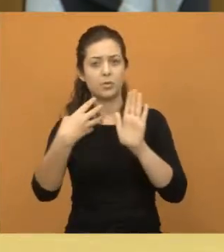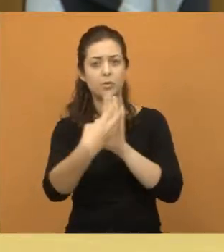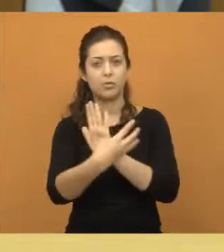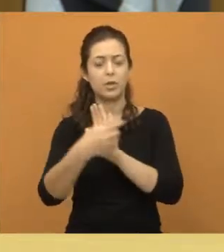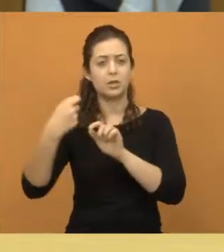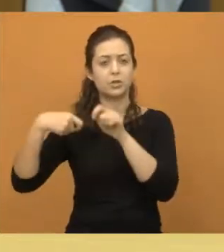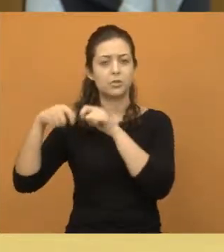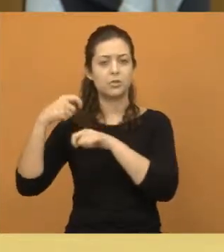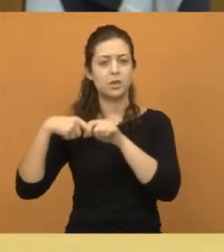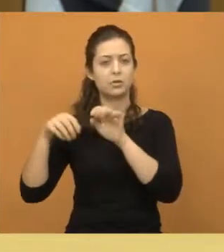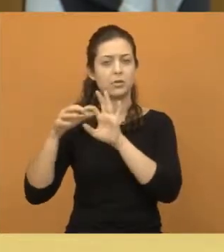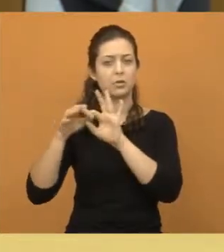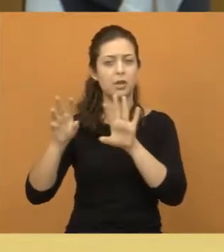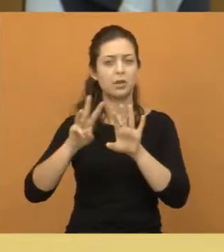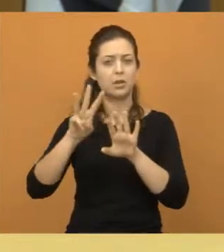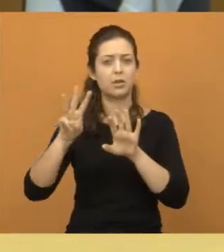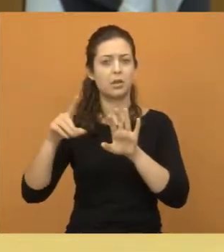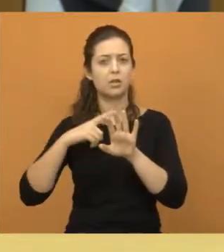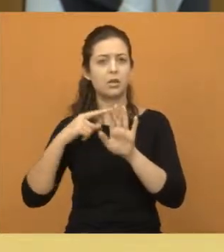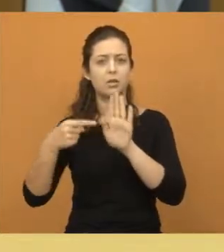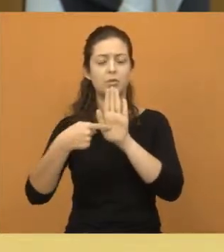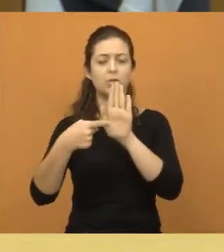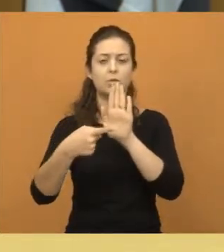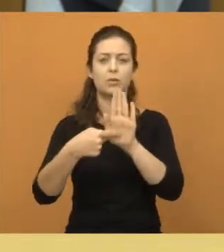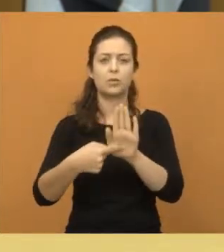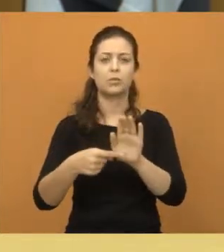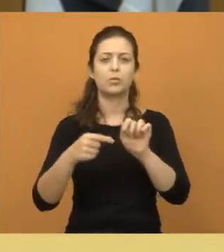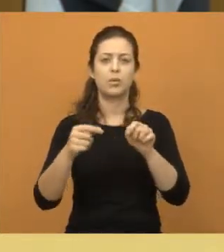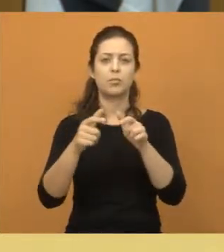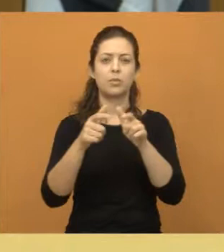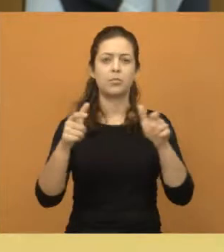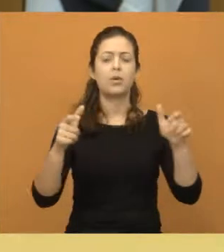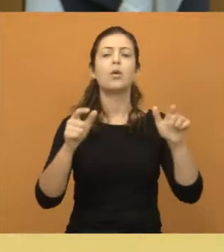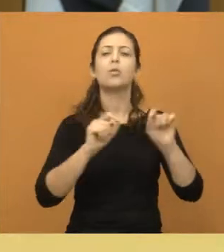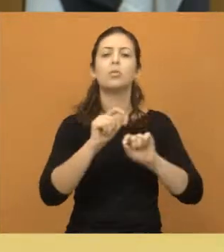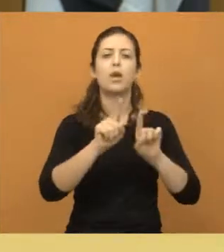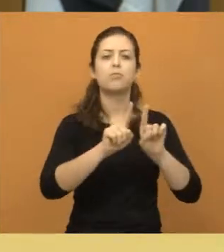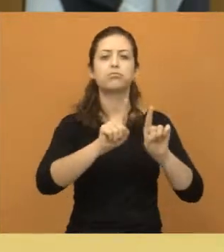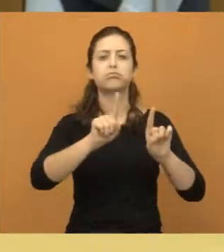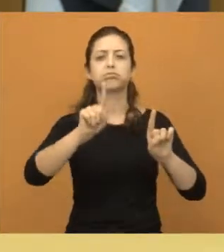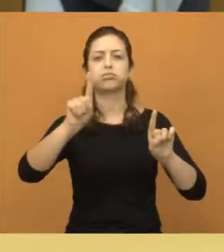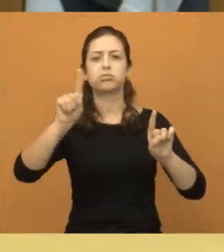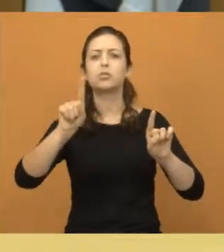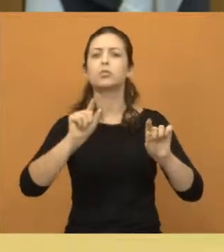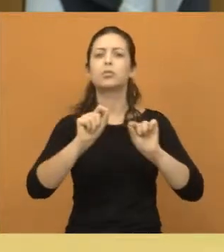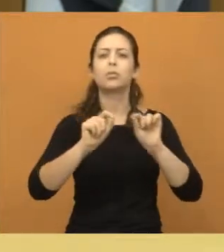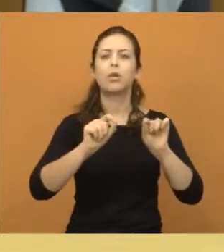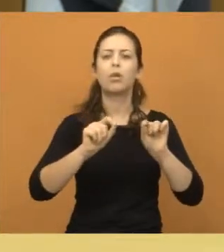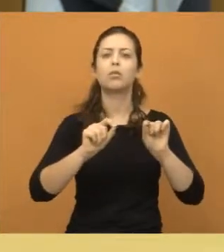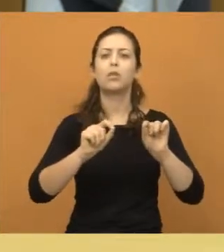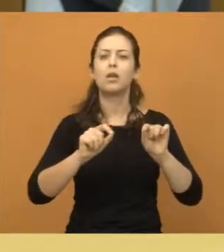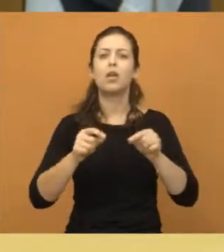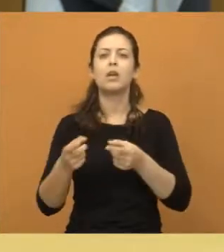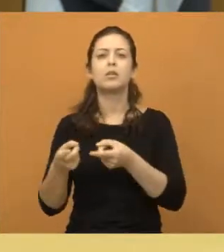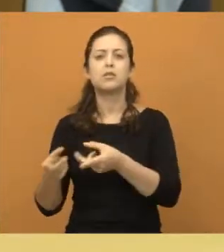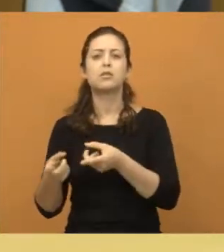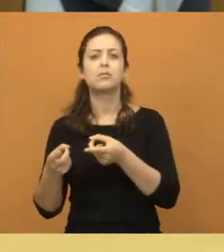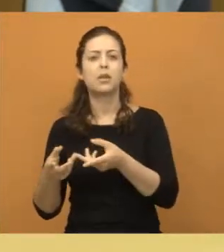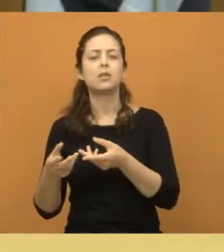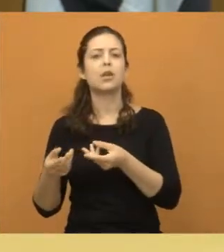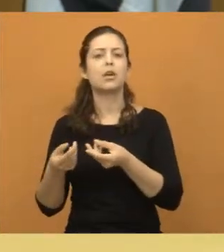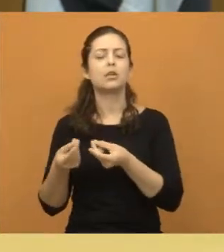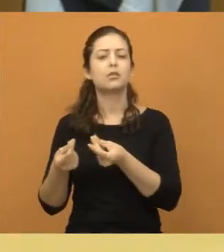própria administração pública, que indicam um crescimento assustador na área da despesa corrente